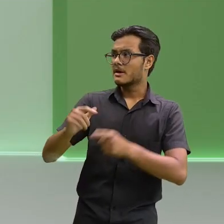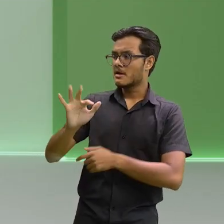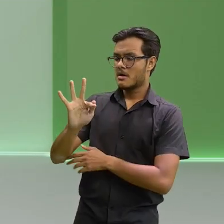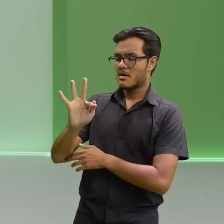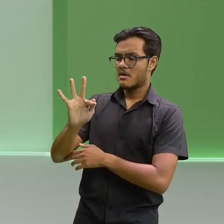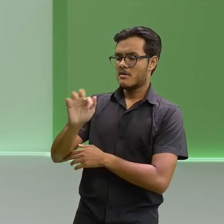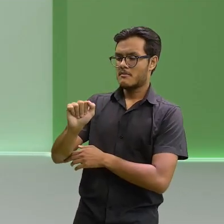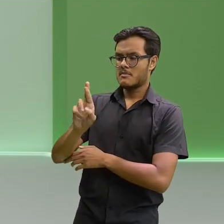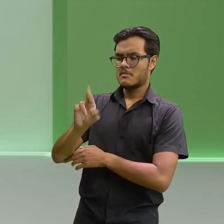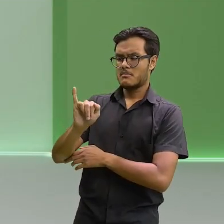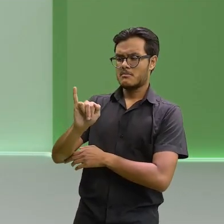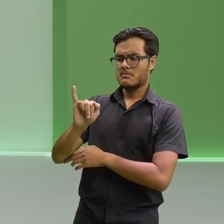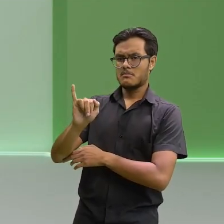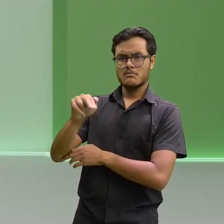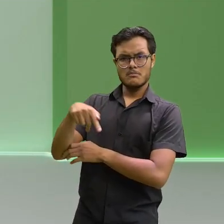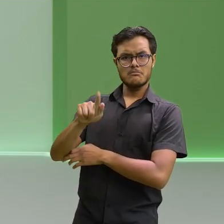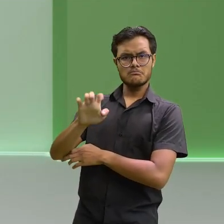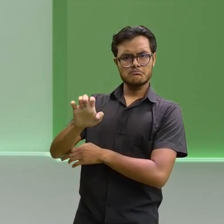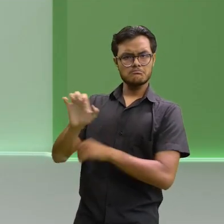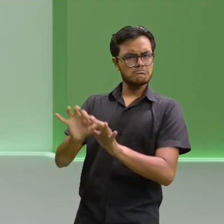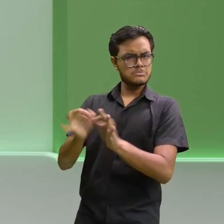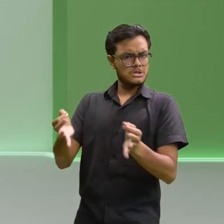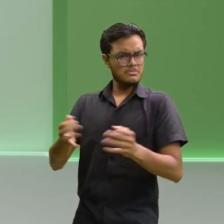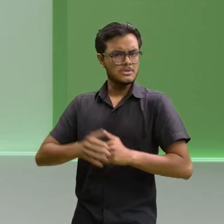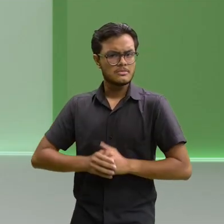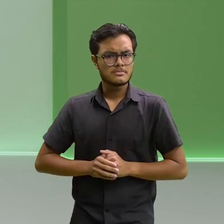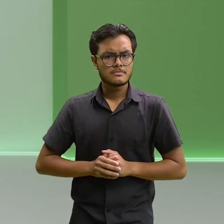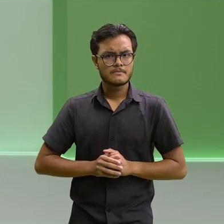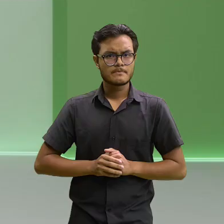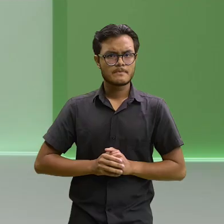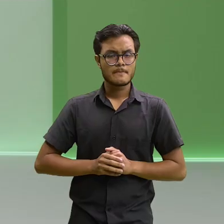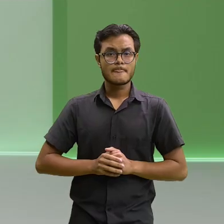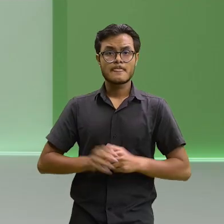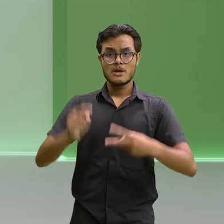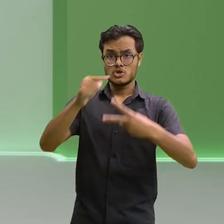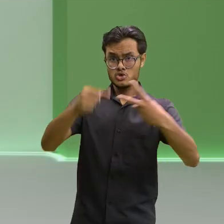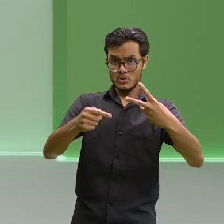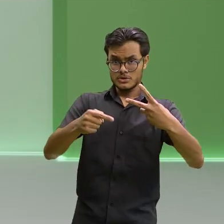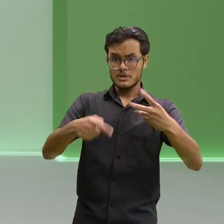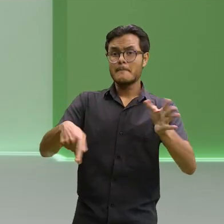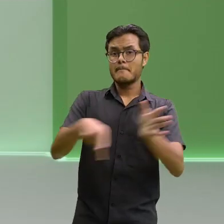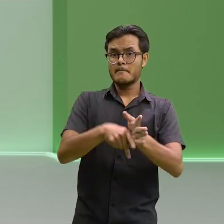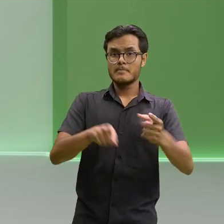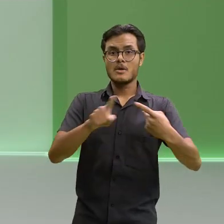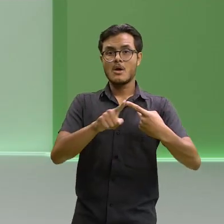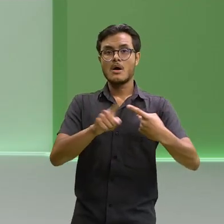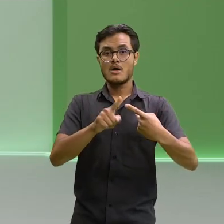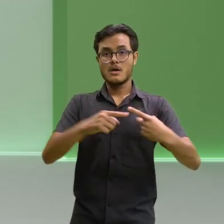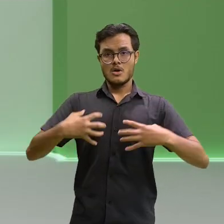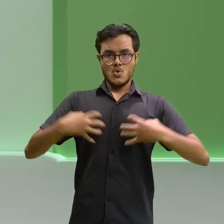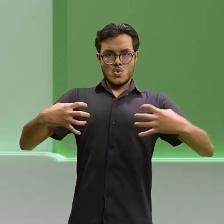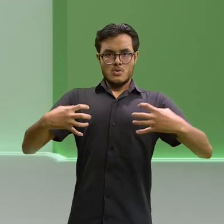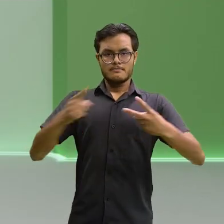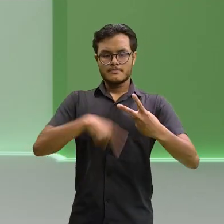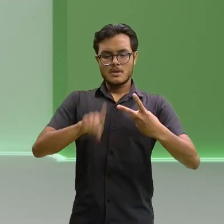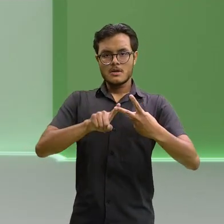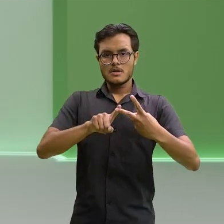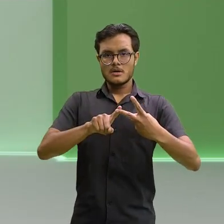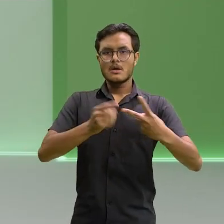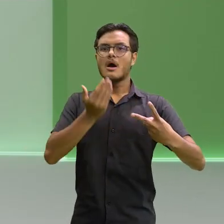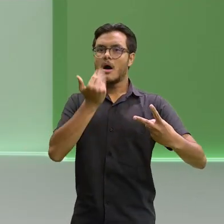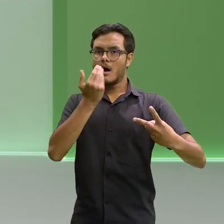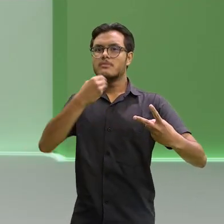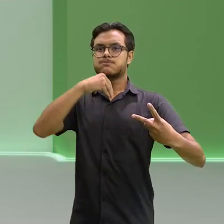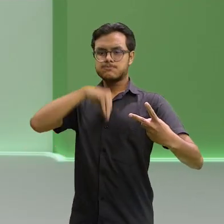órgão comum, tanto ao sistema digestório quanto ao sistema respiratório, tá? E é ela quem